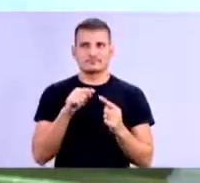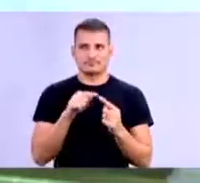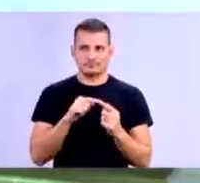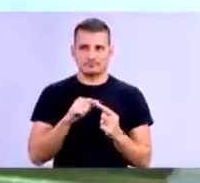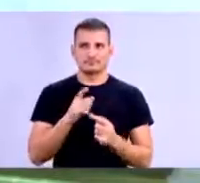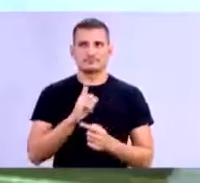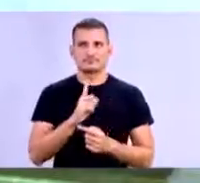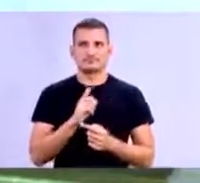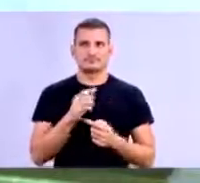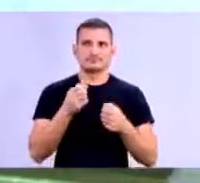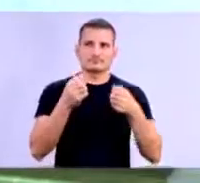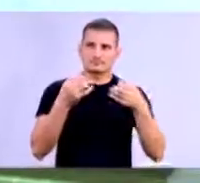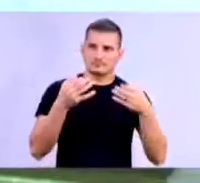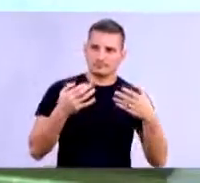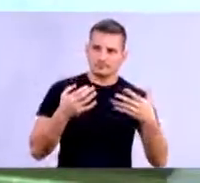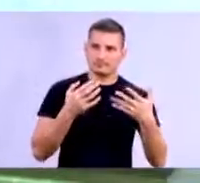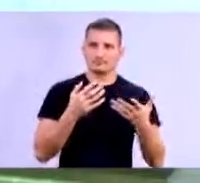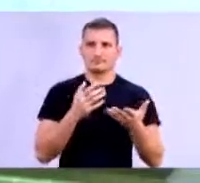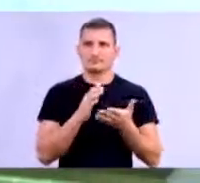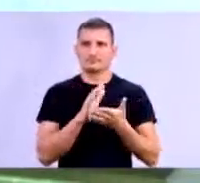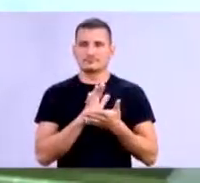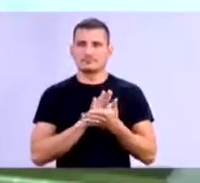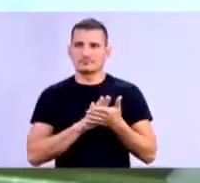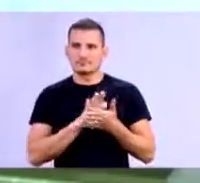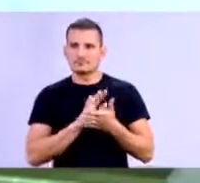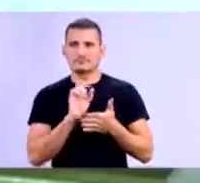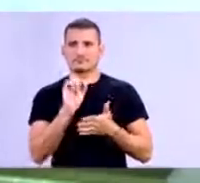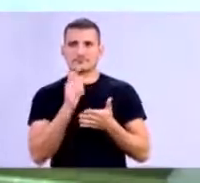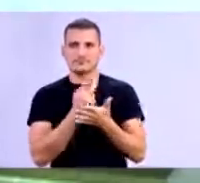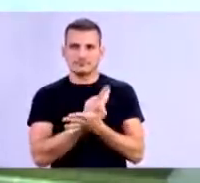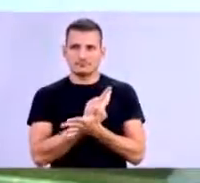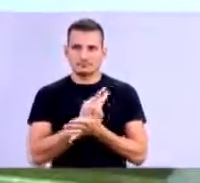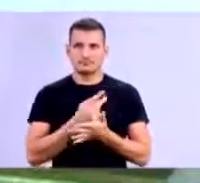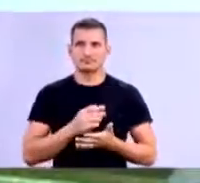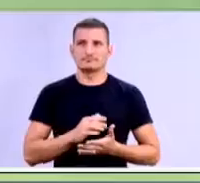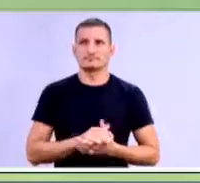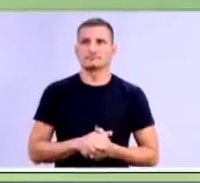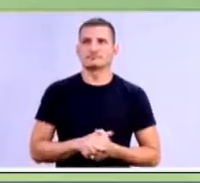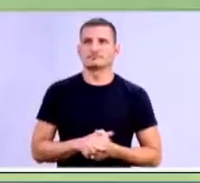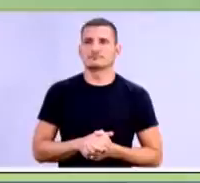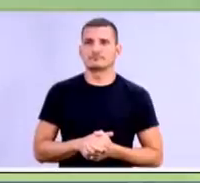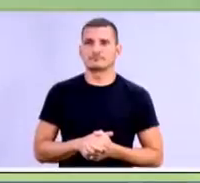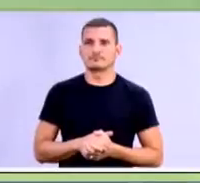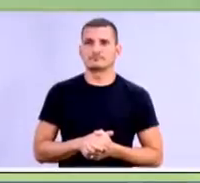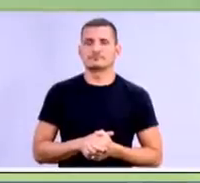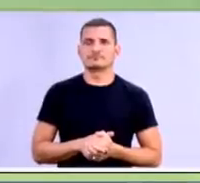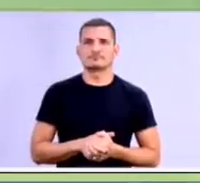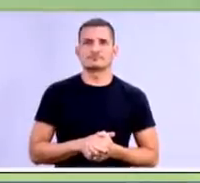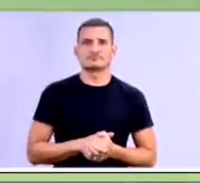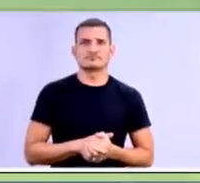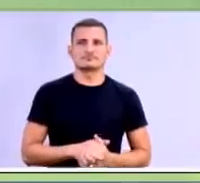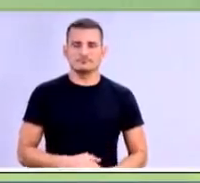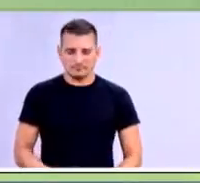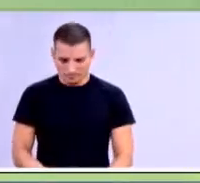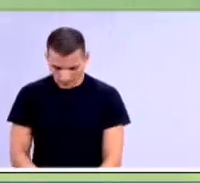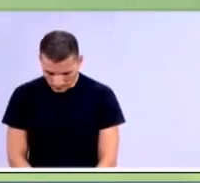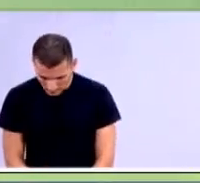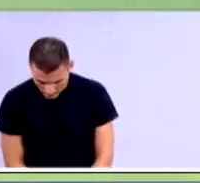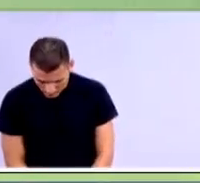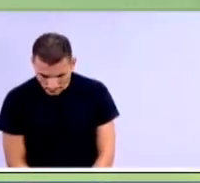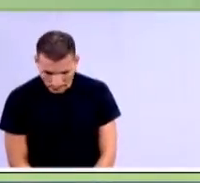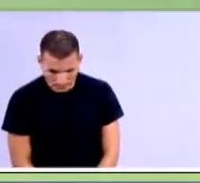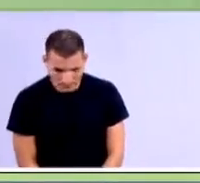não é relatar sobre algo que aconteceu. Então, não é a letra A. Ninguém marcou a letra A,